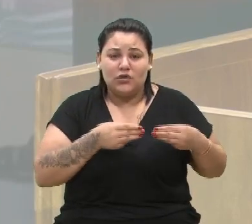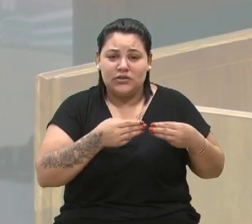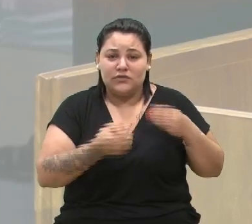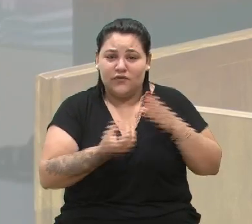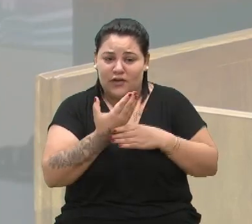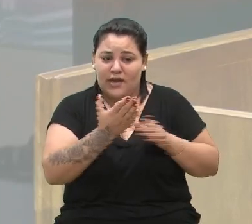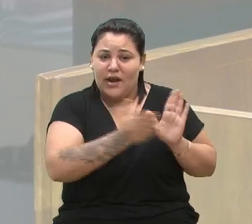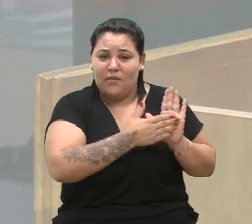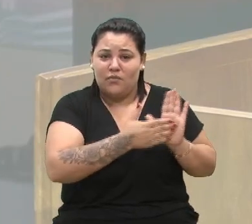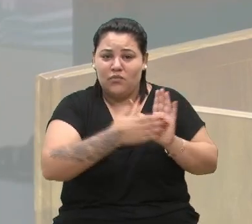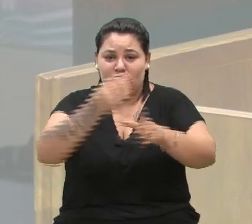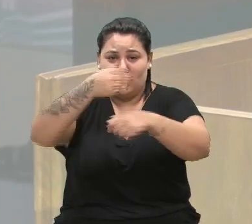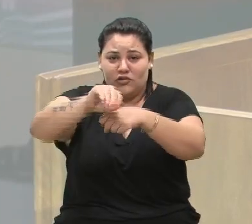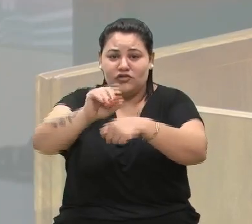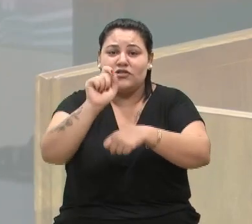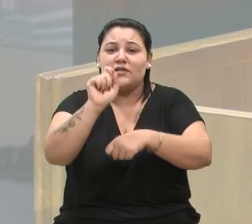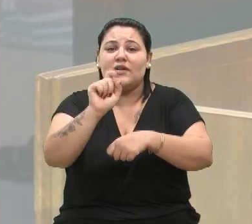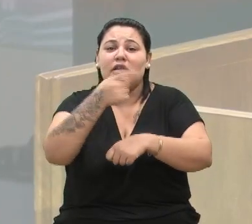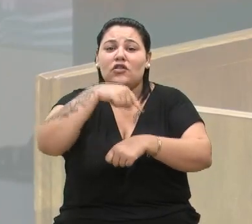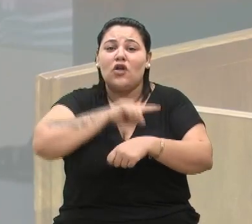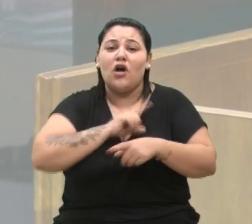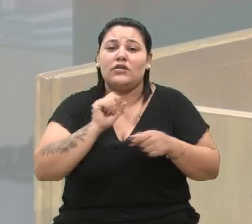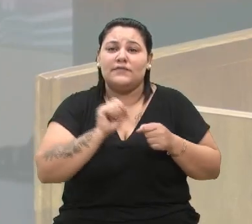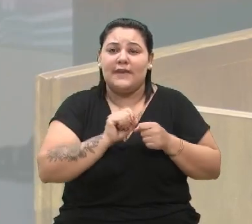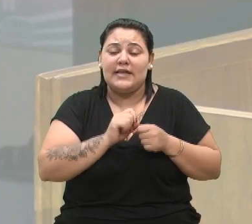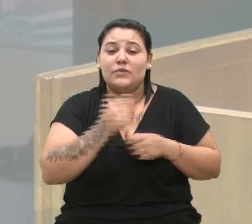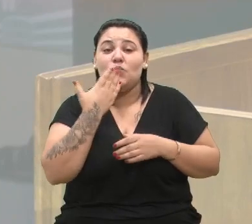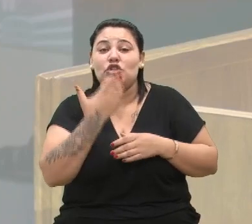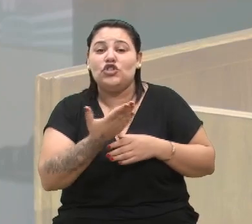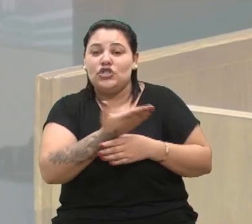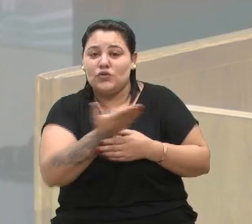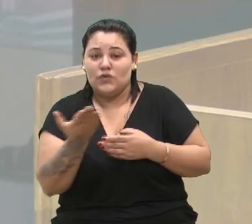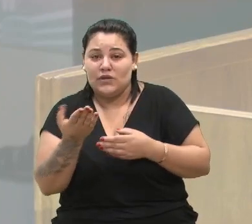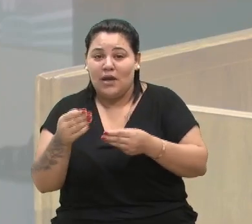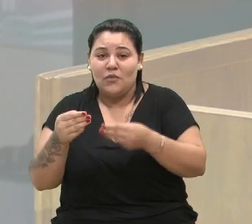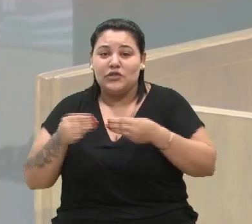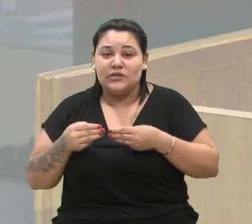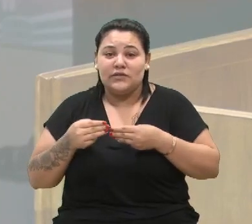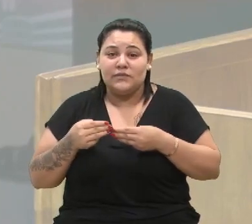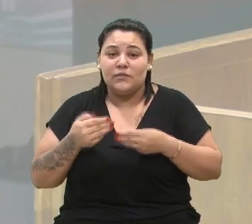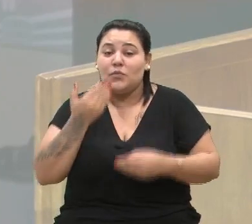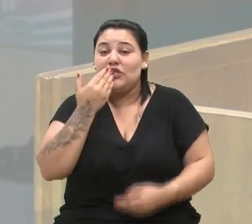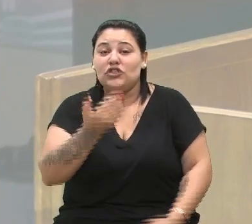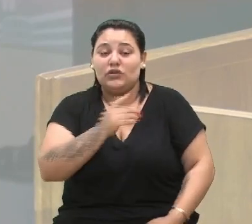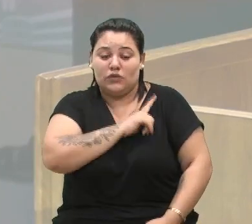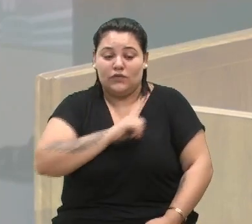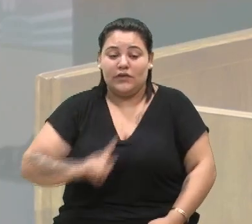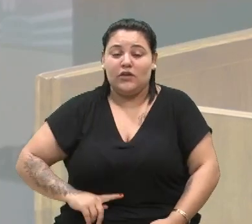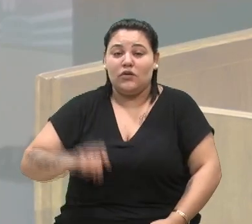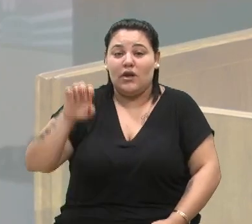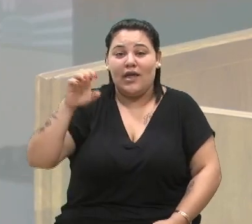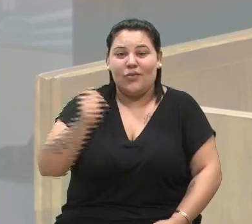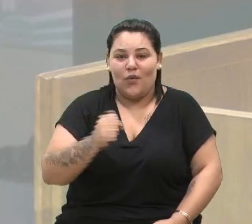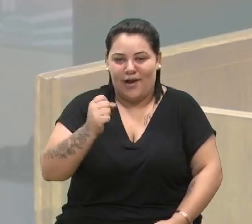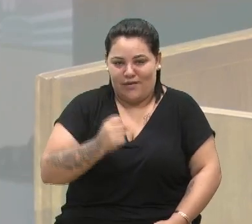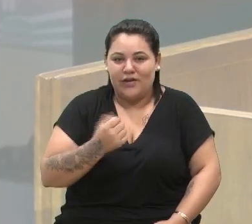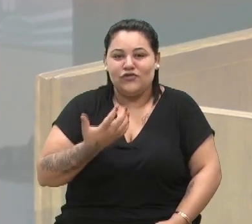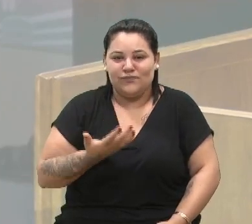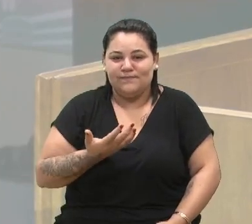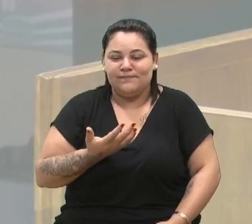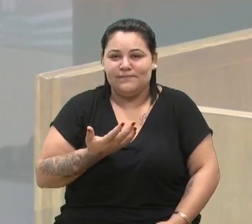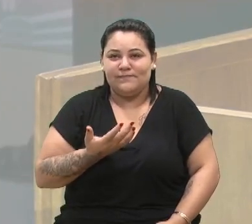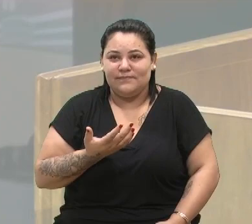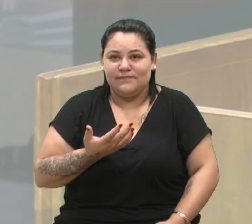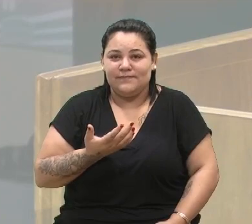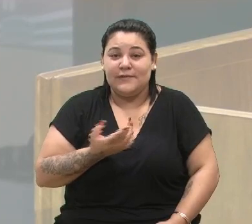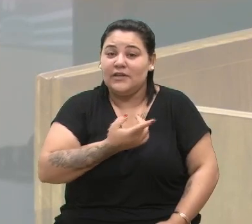aqui é que a gente faça um pedido nessa moção ao governador Eduardo Leite, que ele